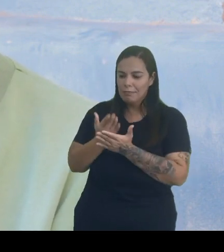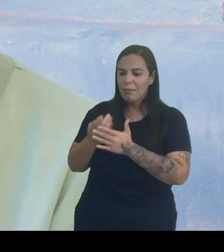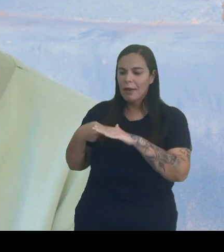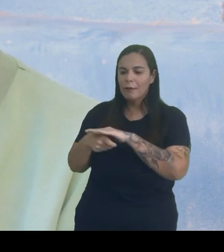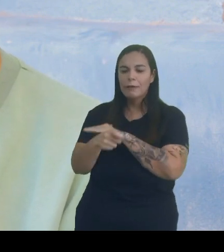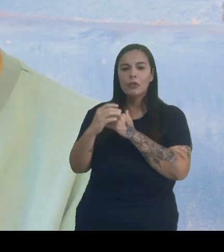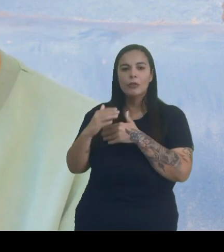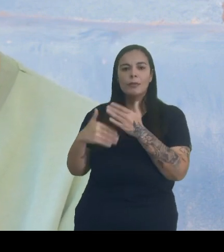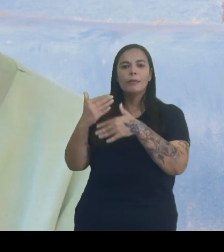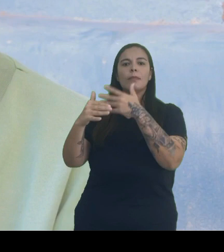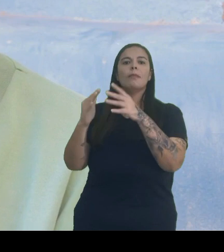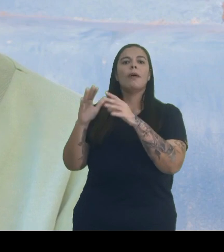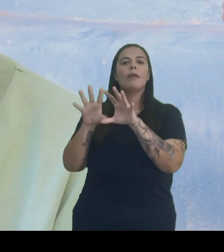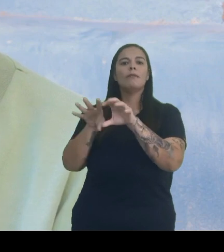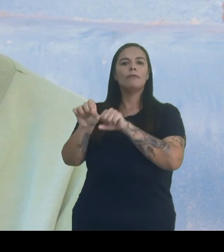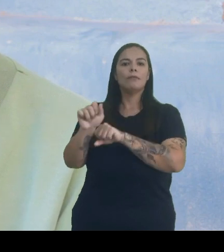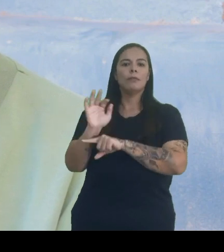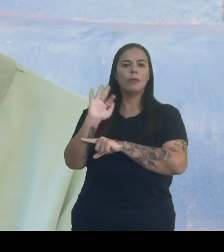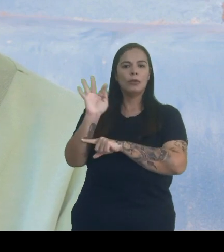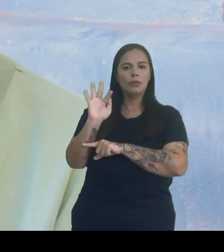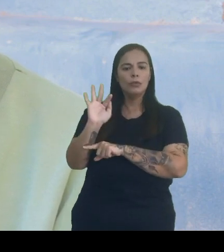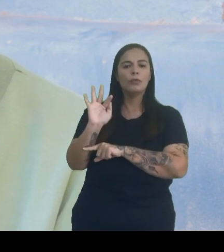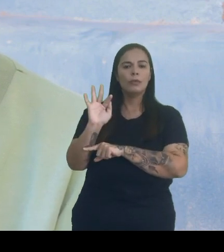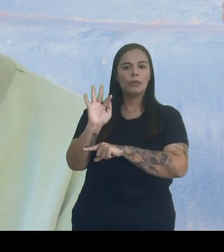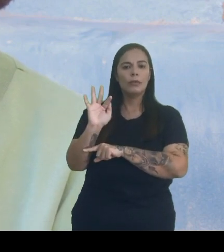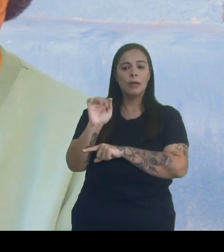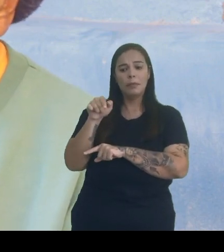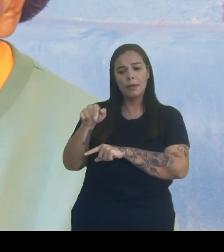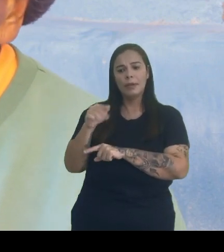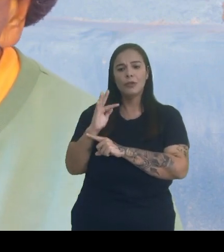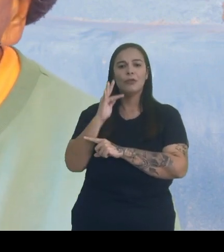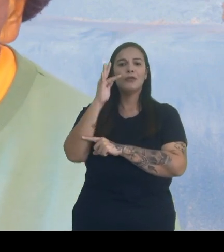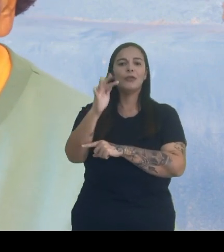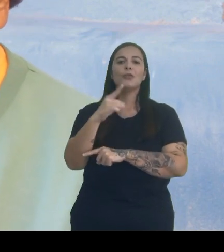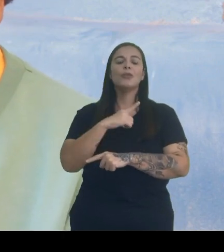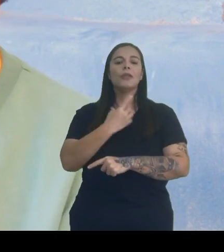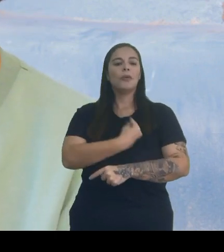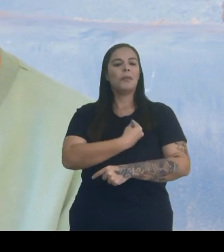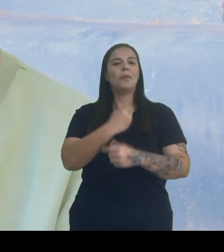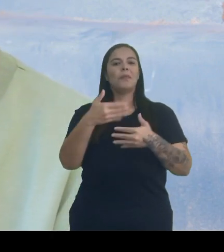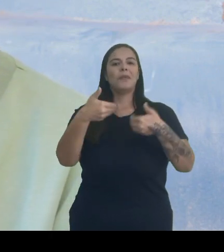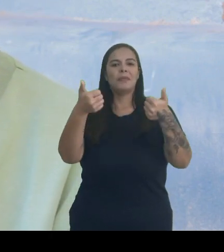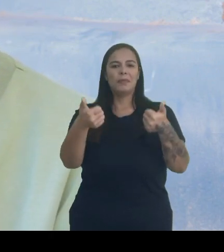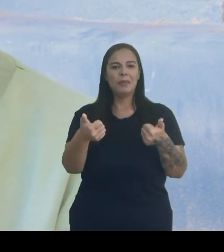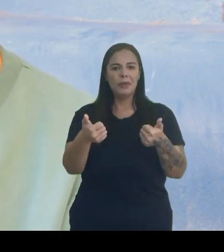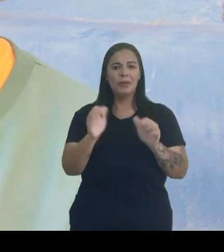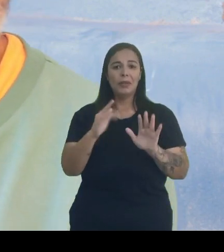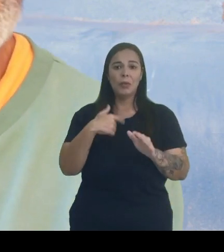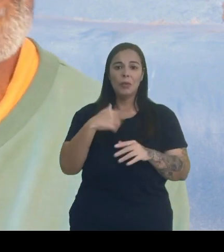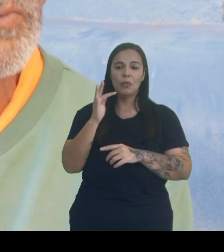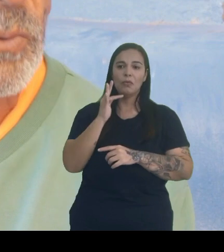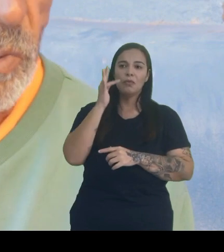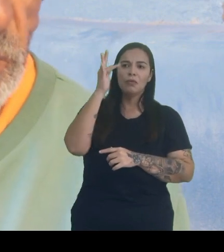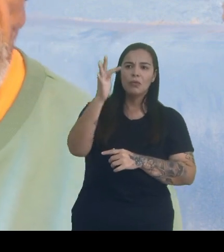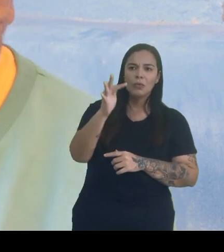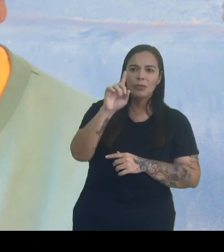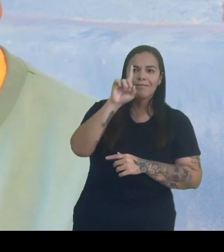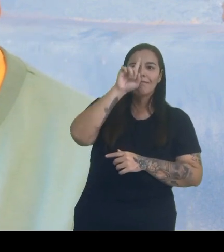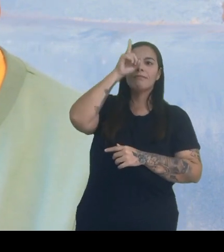pedir a Deus que meus filhos estudam, né, para ter uma vida melhor, coisa e tal. Então, quer dizer, eu não previ o